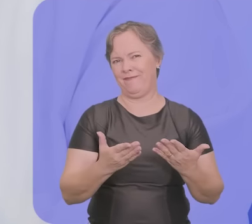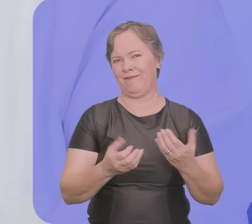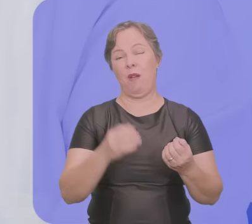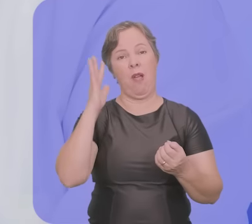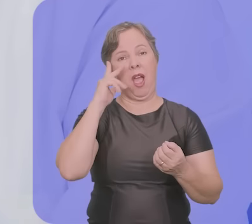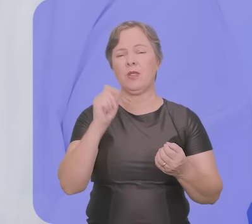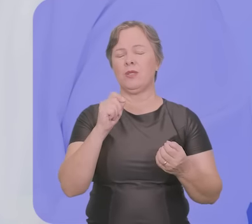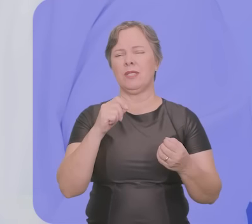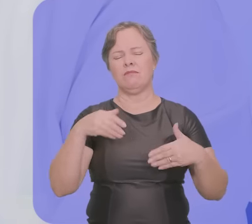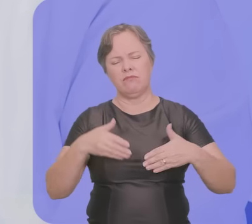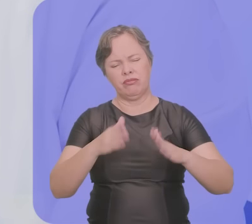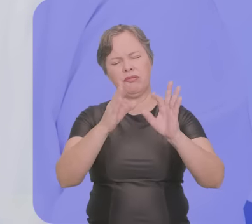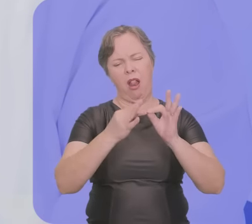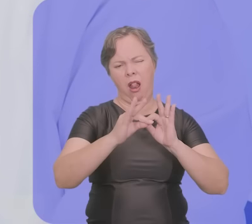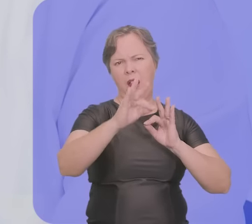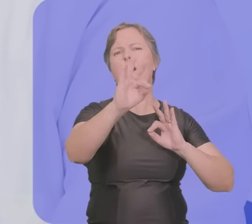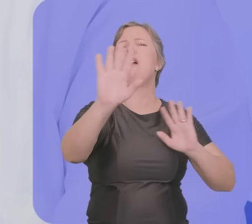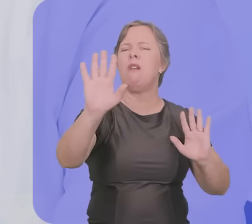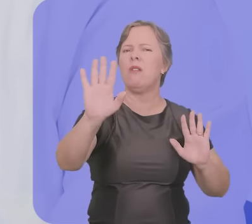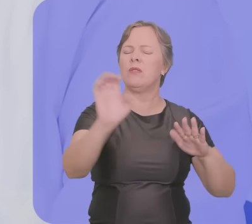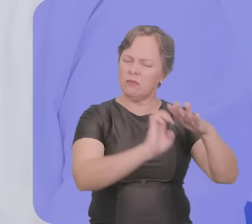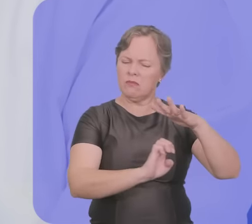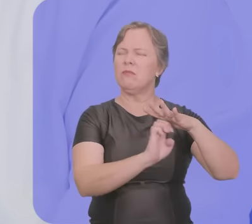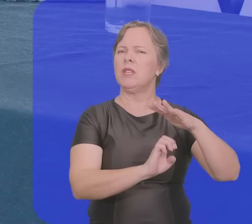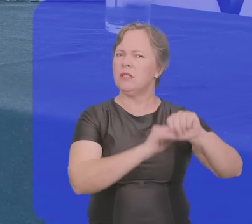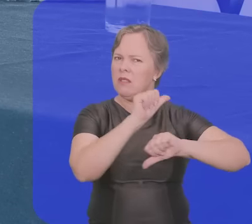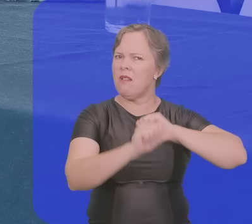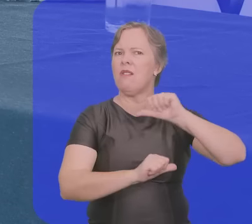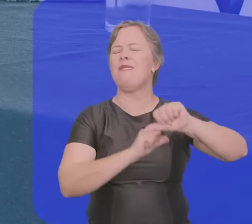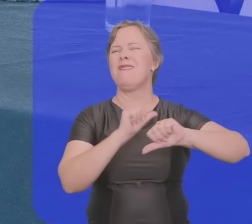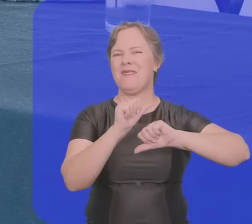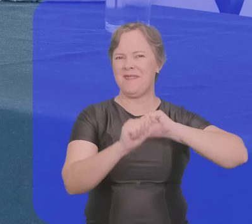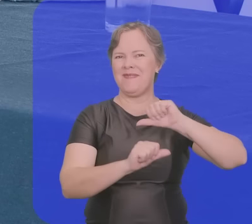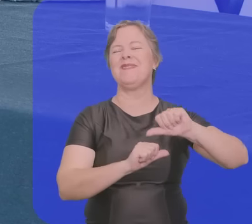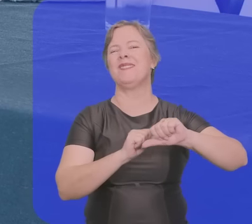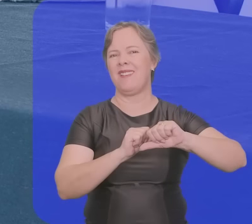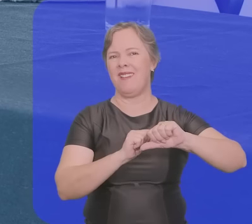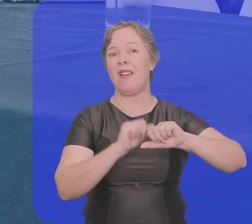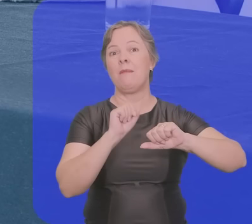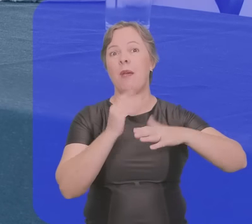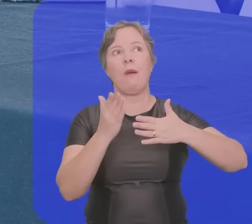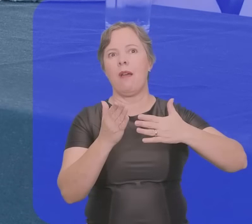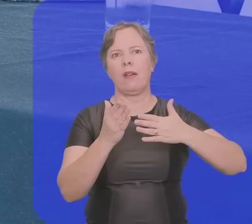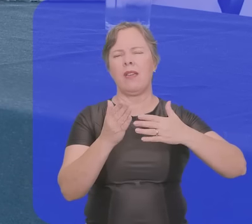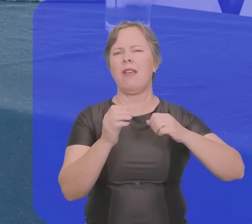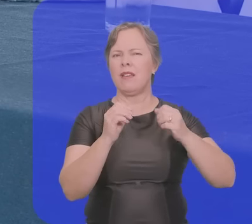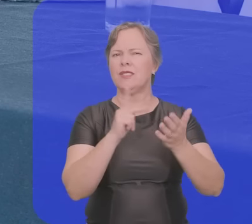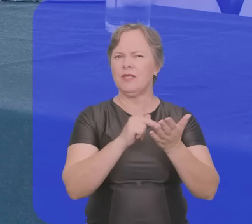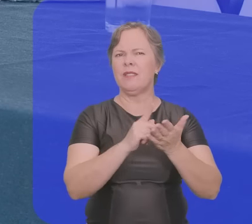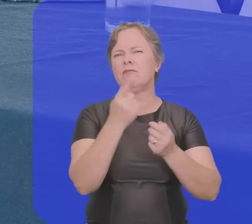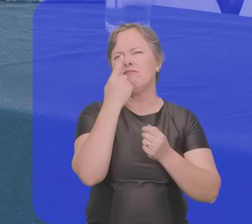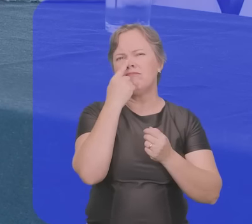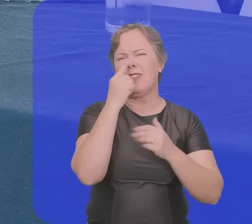longo caminho a ser percorrido pelas organizações para se tornarem mais próximas dos seus clientes, se tornarem